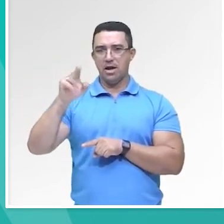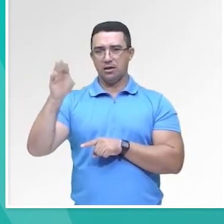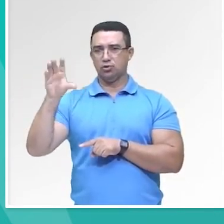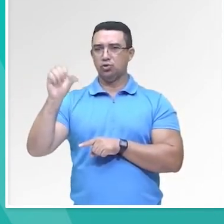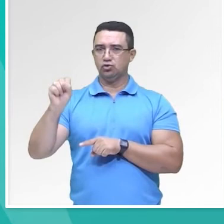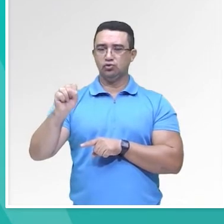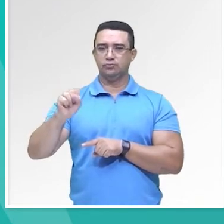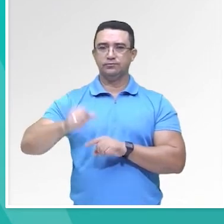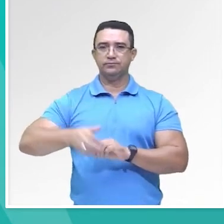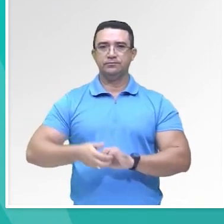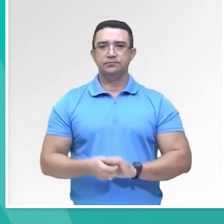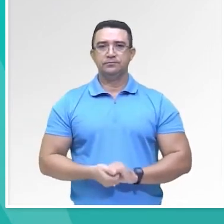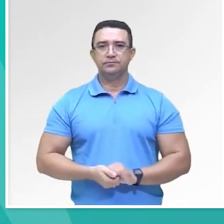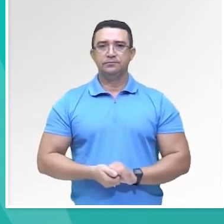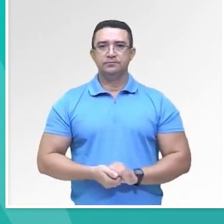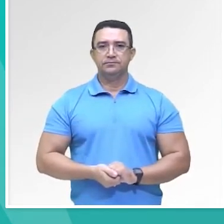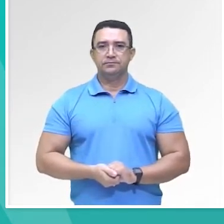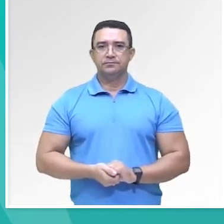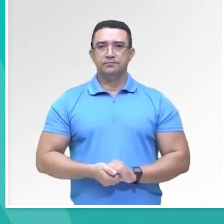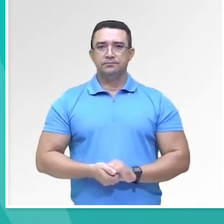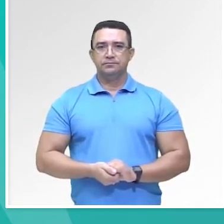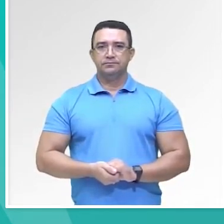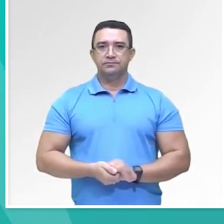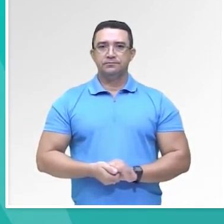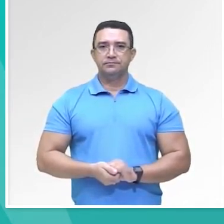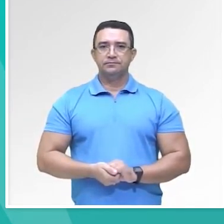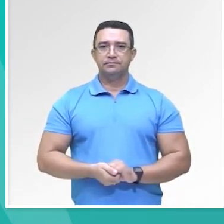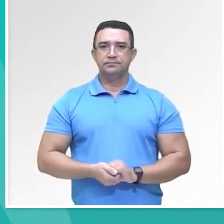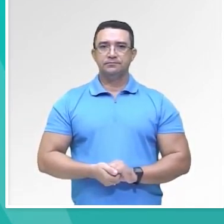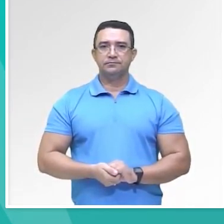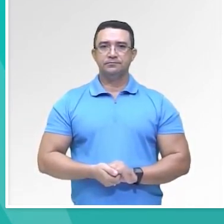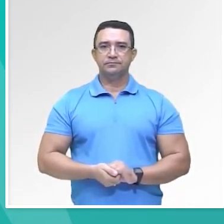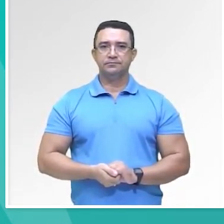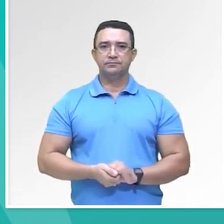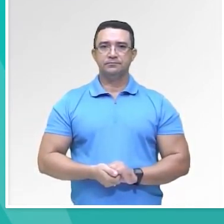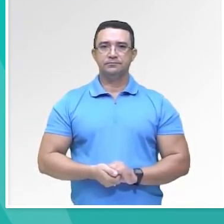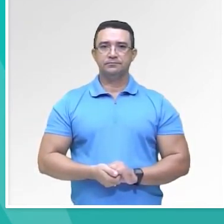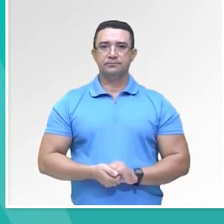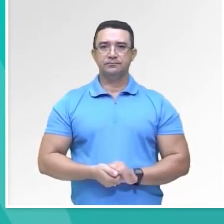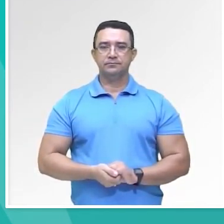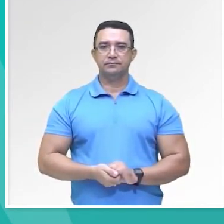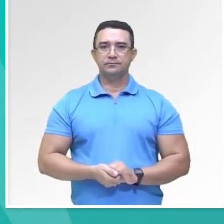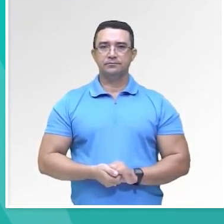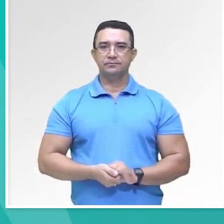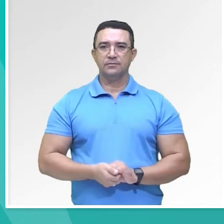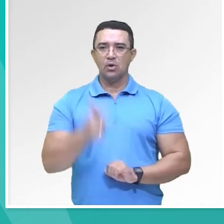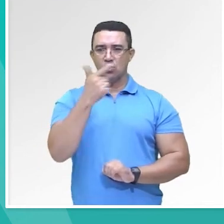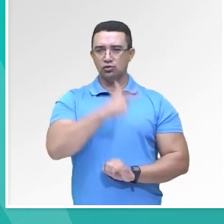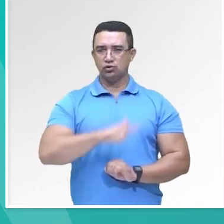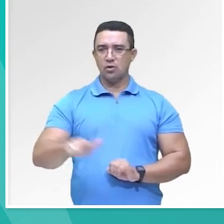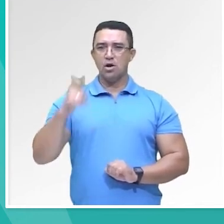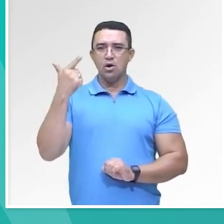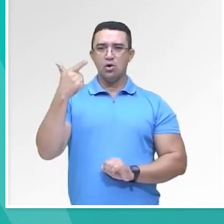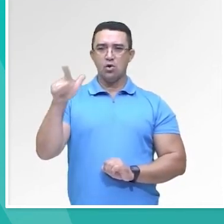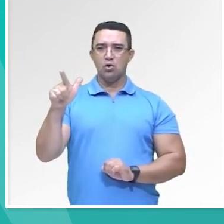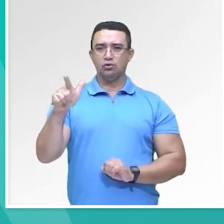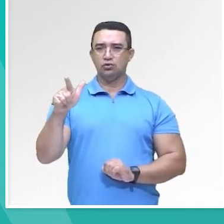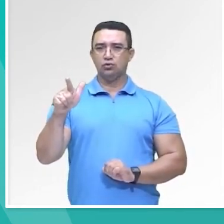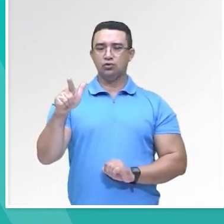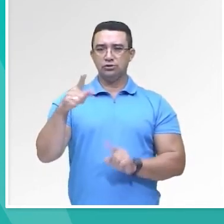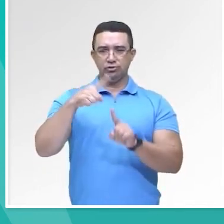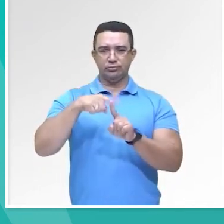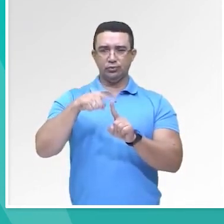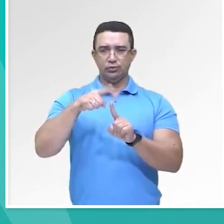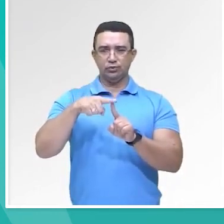fazer 400 metros em relação ao percurso. Certo? Vamos prosseguir, vamos ver uma outra bem